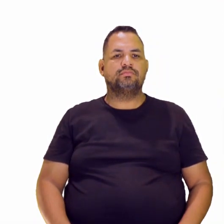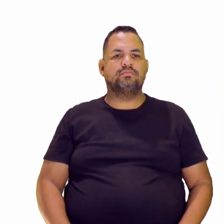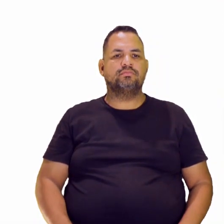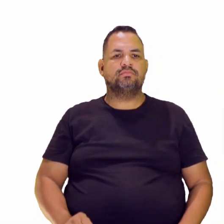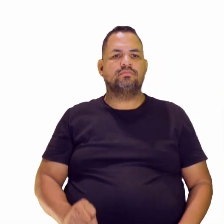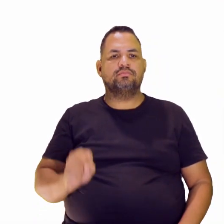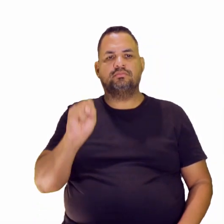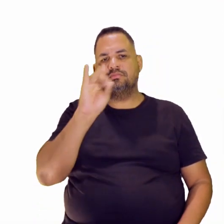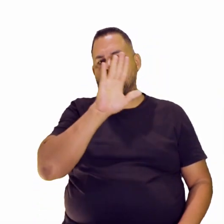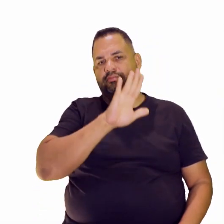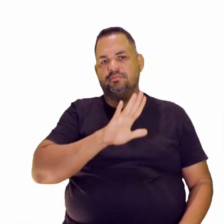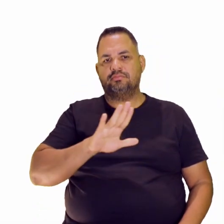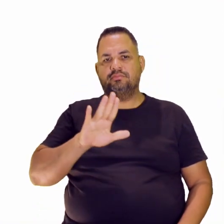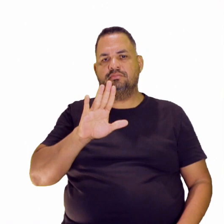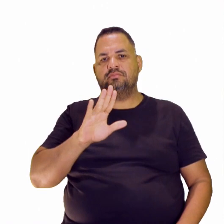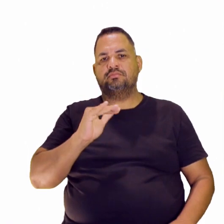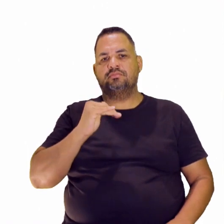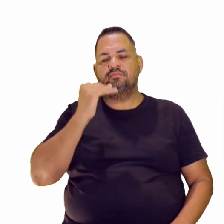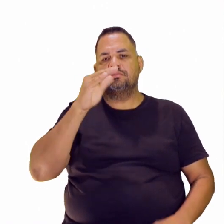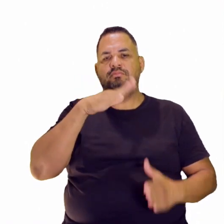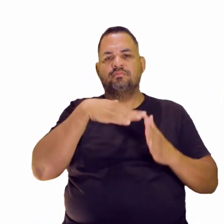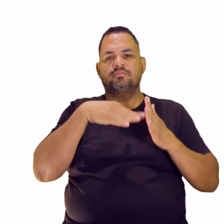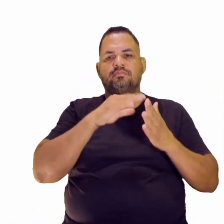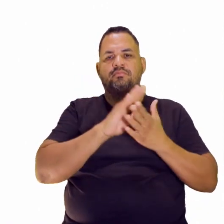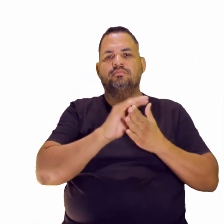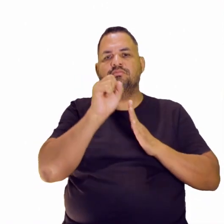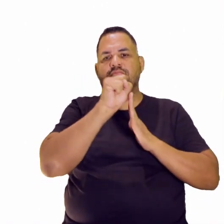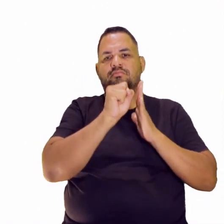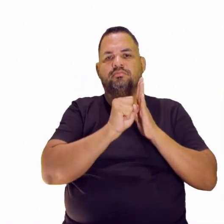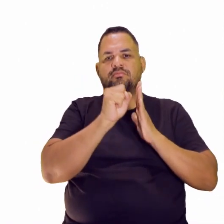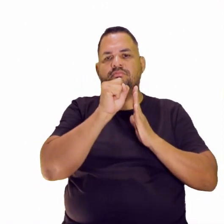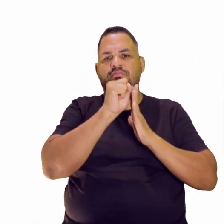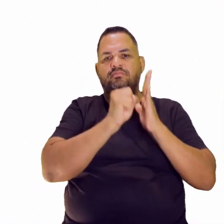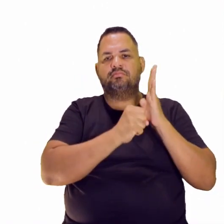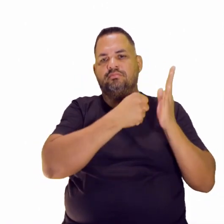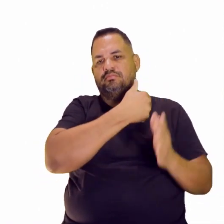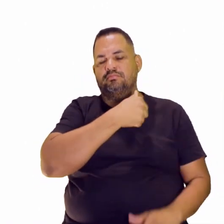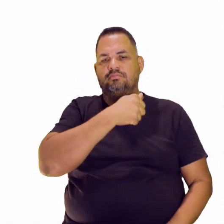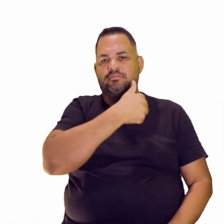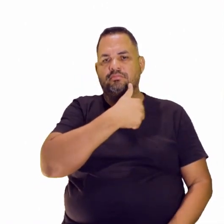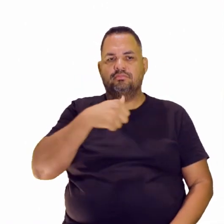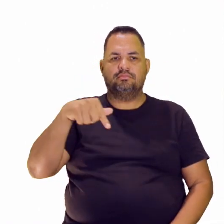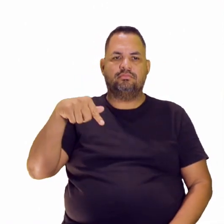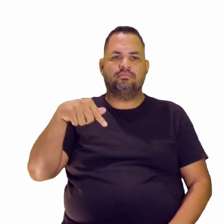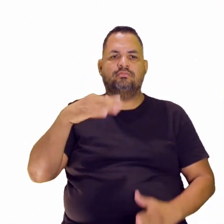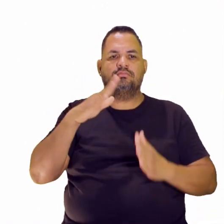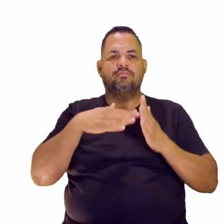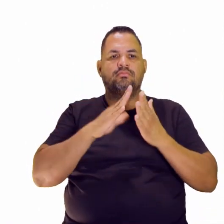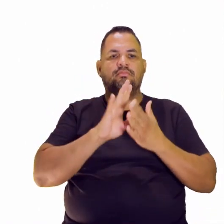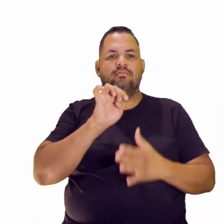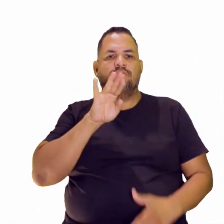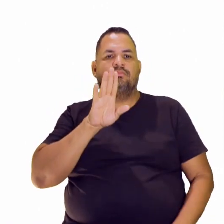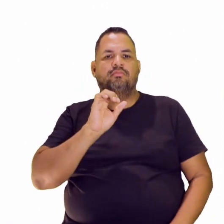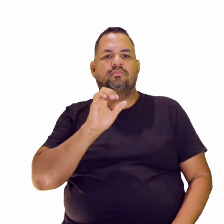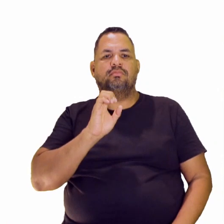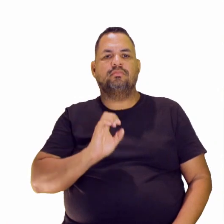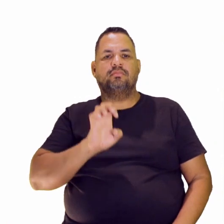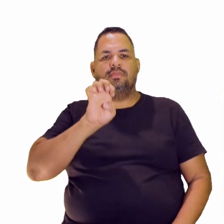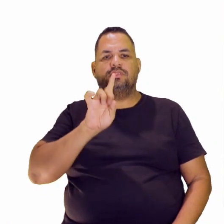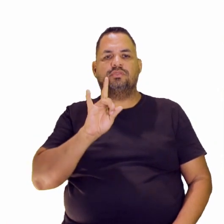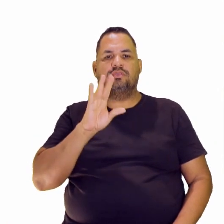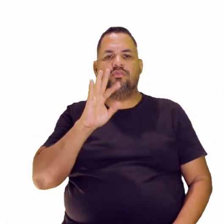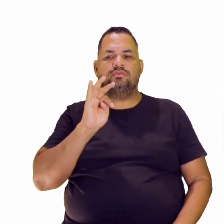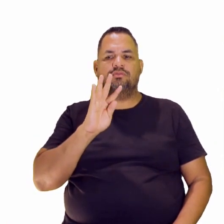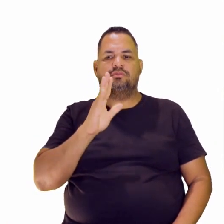A imagem acima foi pintada no século XVII pelo pintor Albert